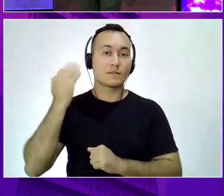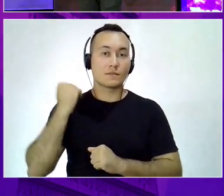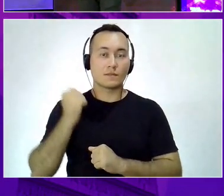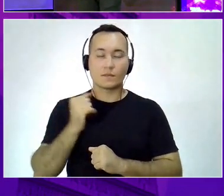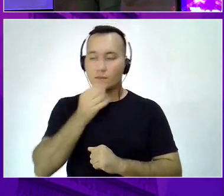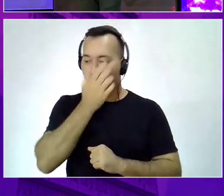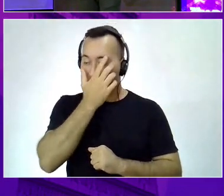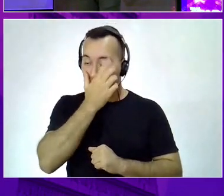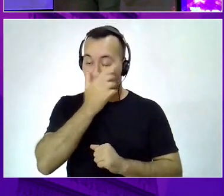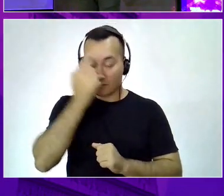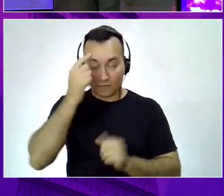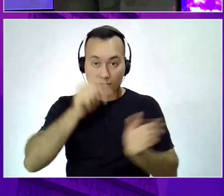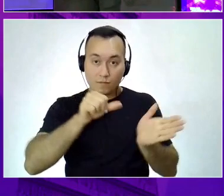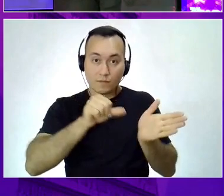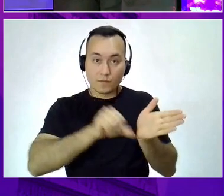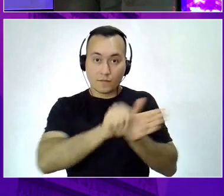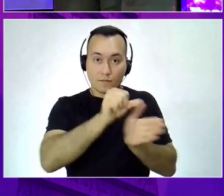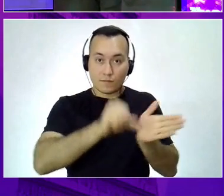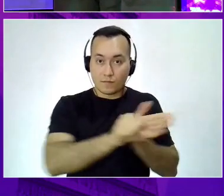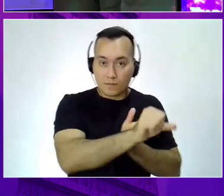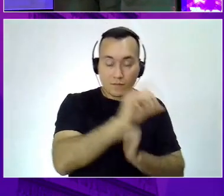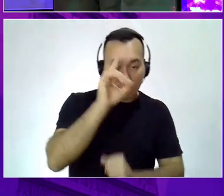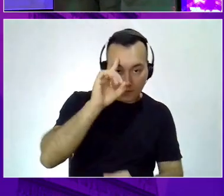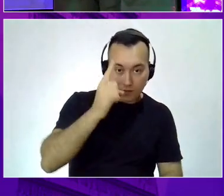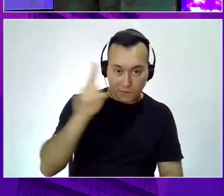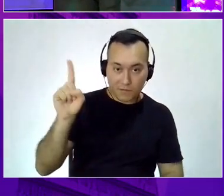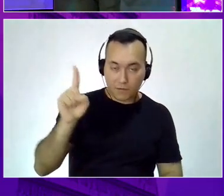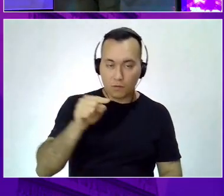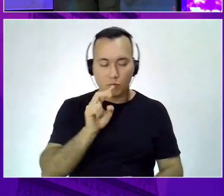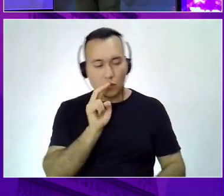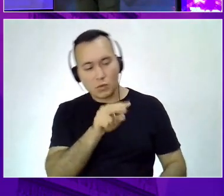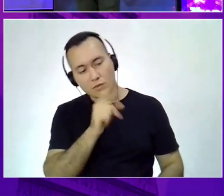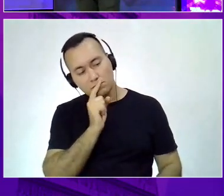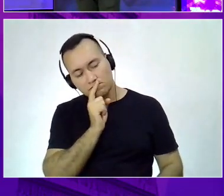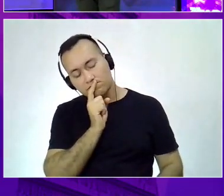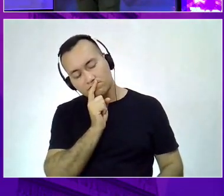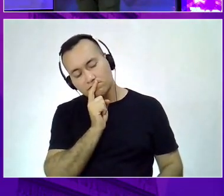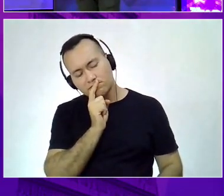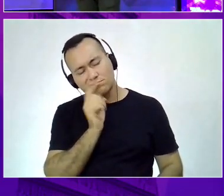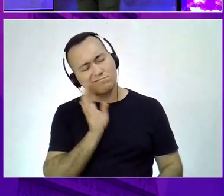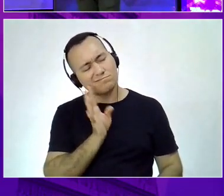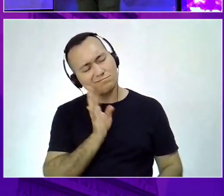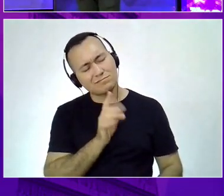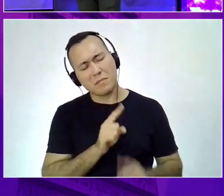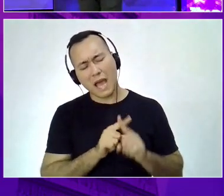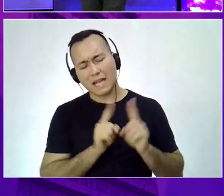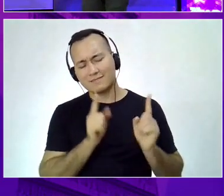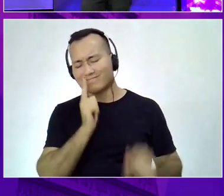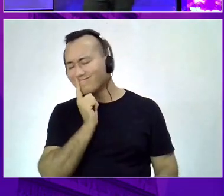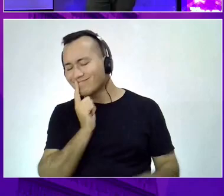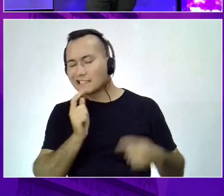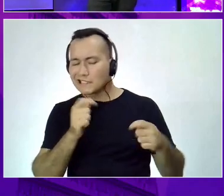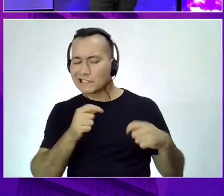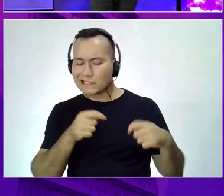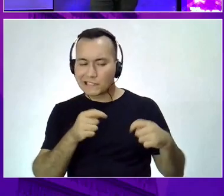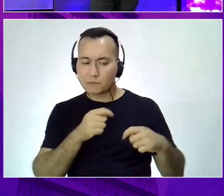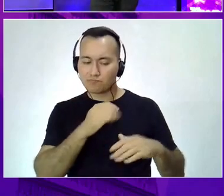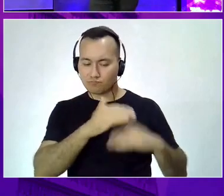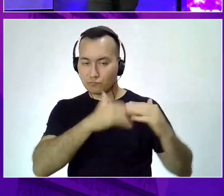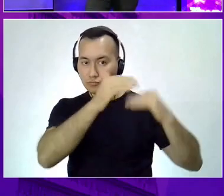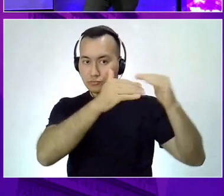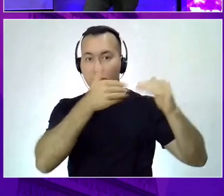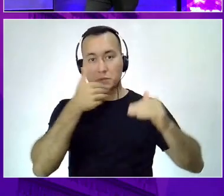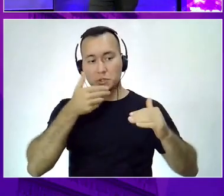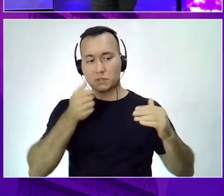assim: tá legal, mas podia melhorar? E tomou um monte de achincalhado do time de desenvolvimento. Vamos lá, quem